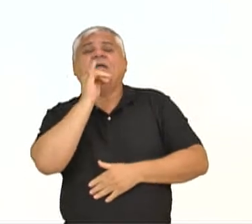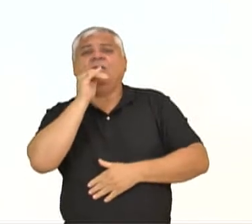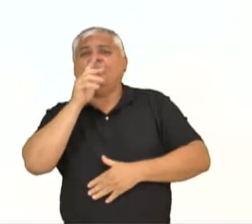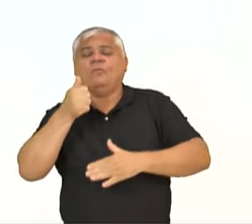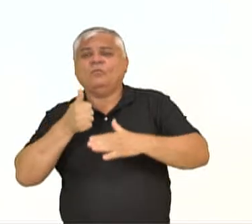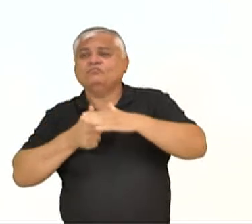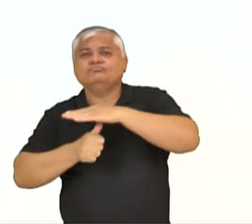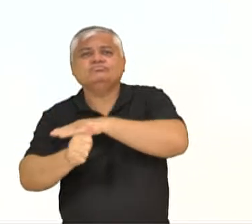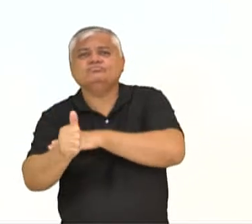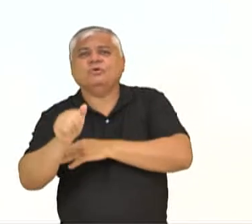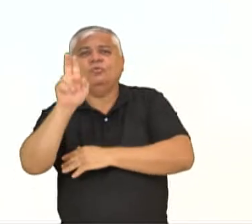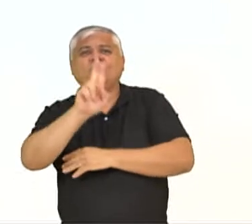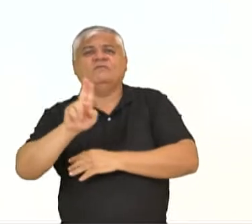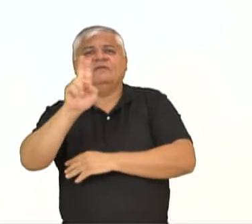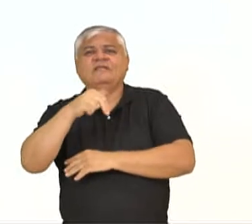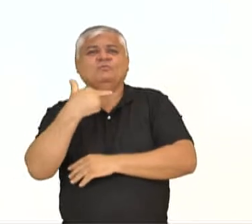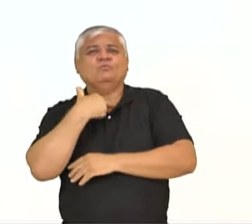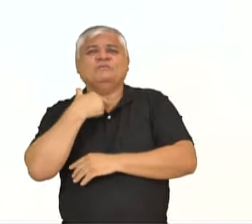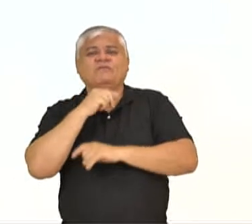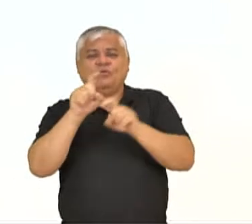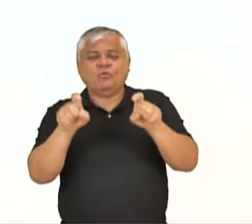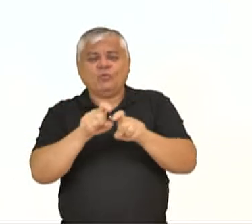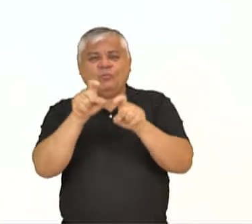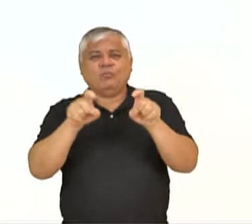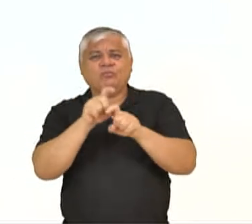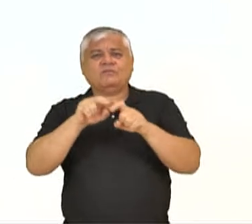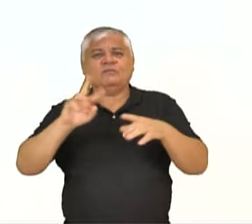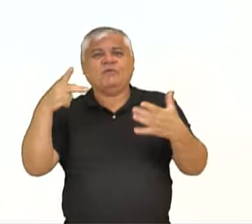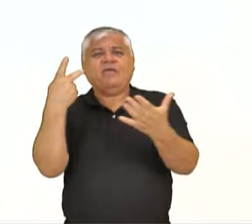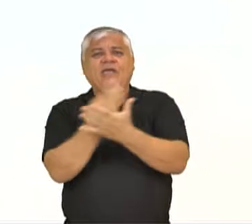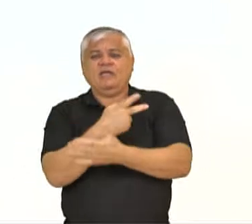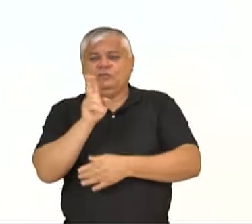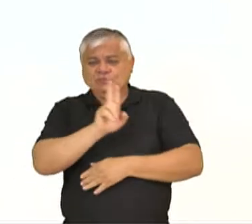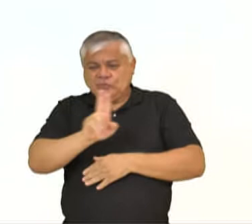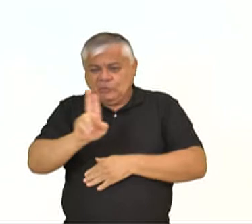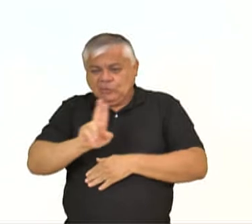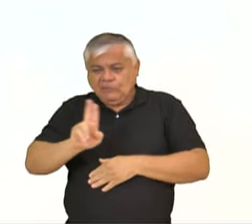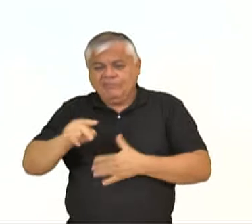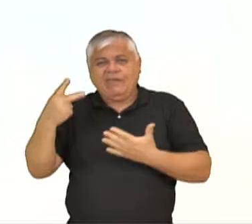na universidade. O computador se enganara